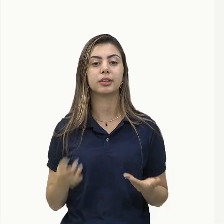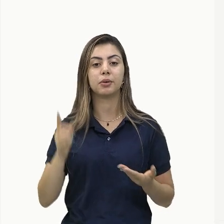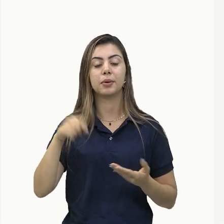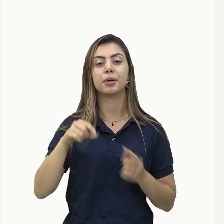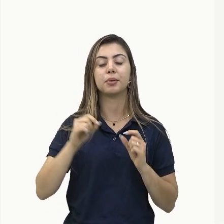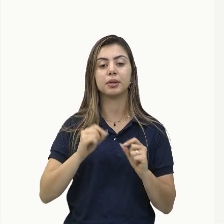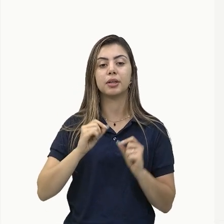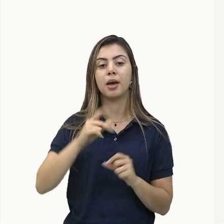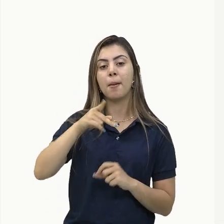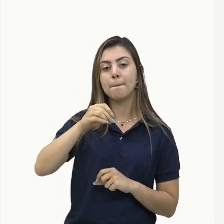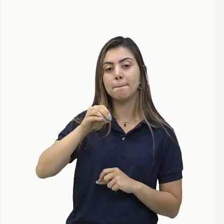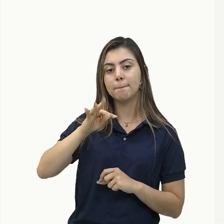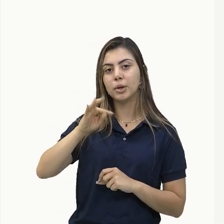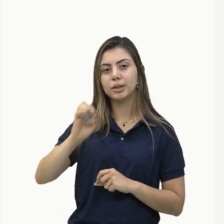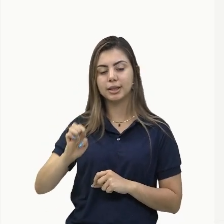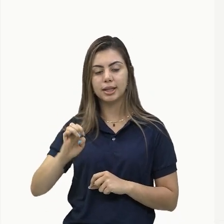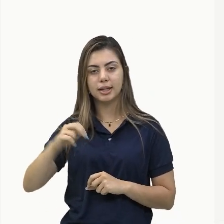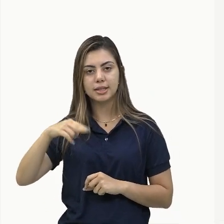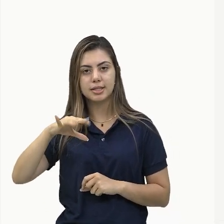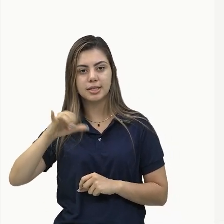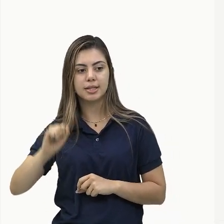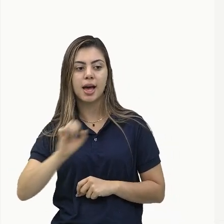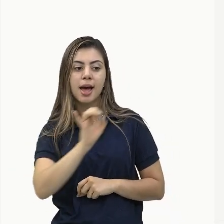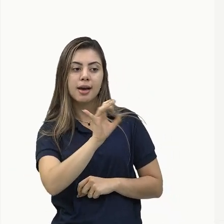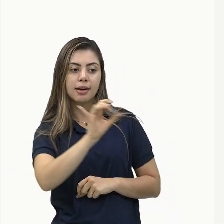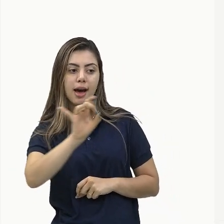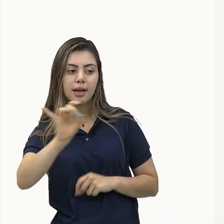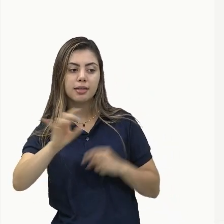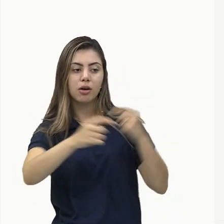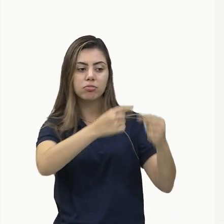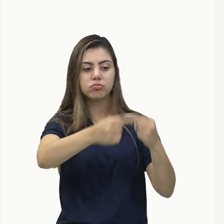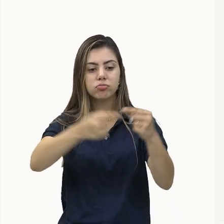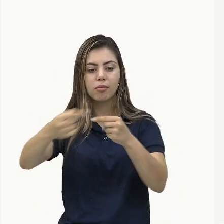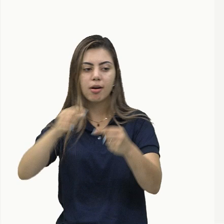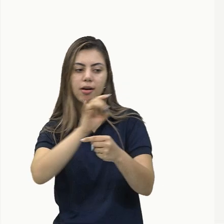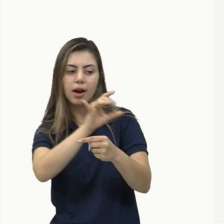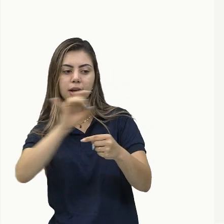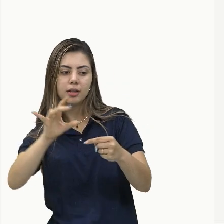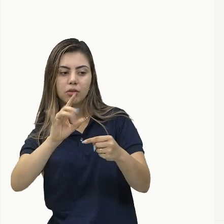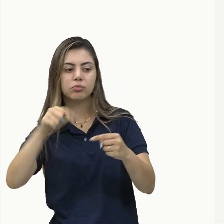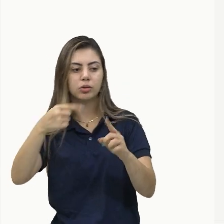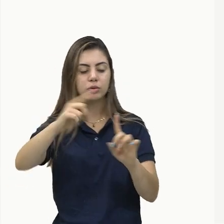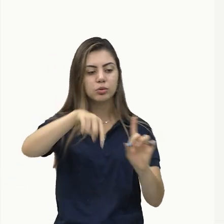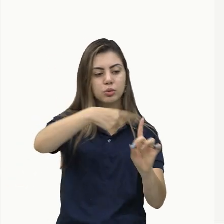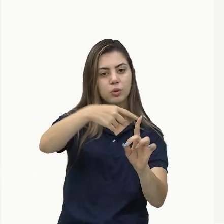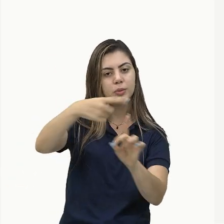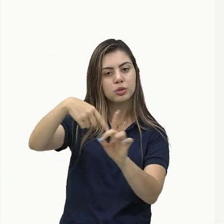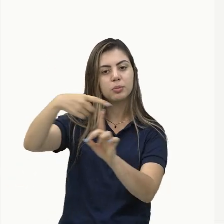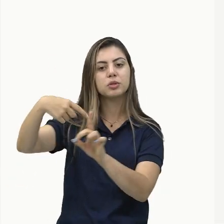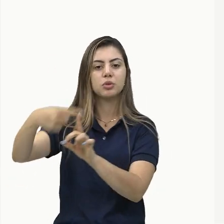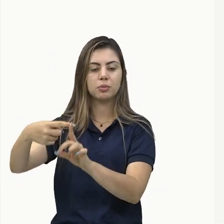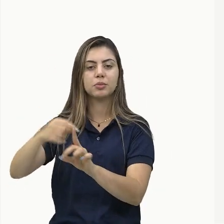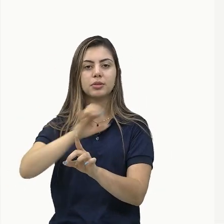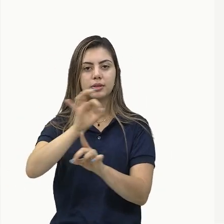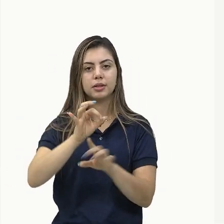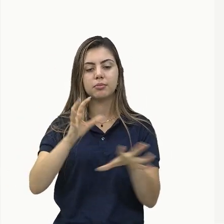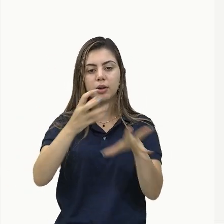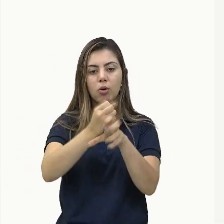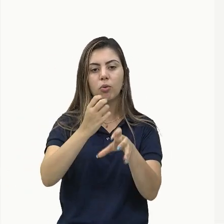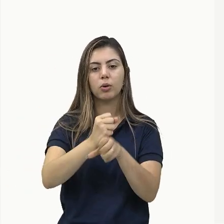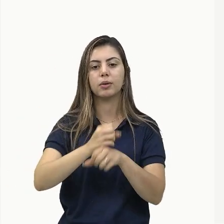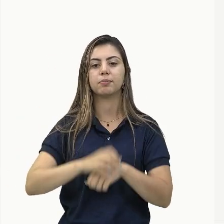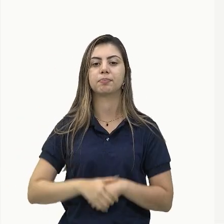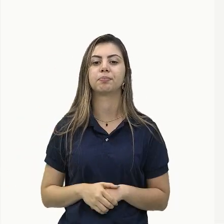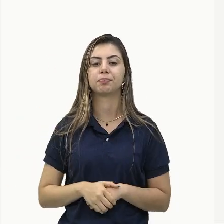das potências individuais de cada resistor, que é diretamente proporcional à sua resistência elétrica equivalente. Então